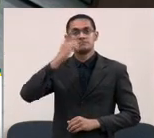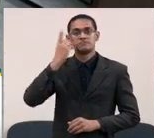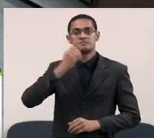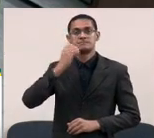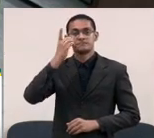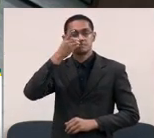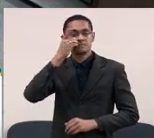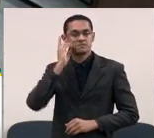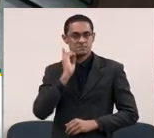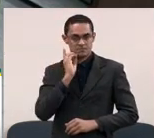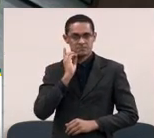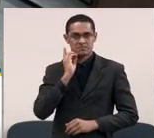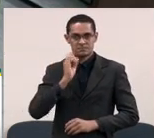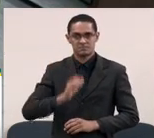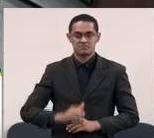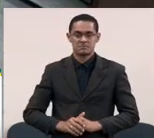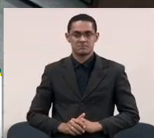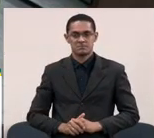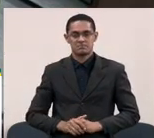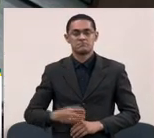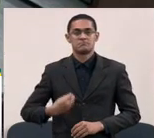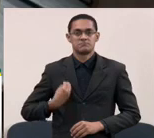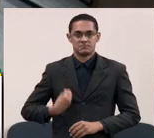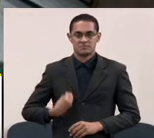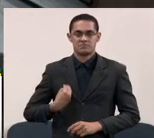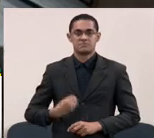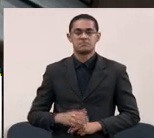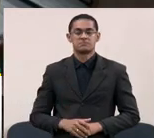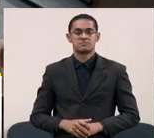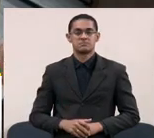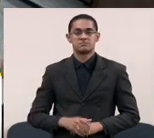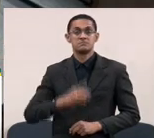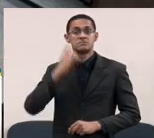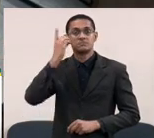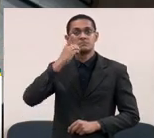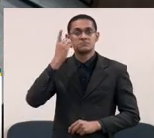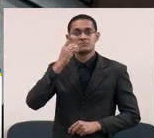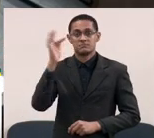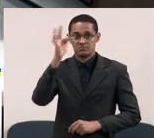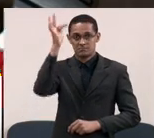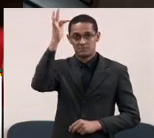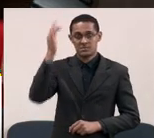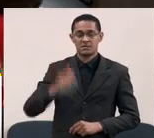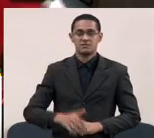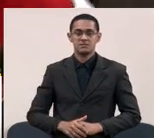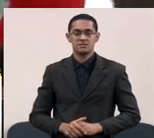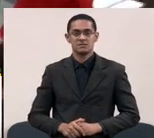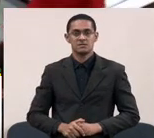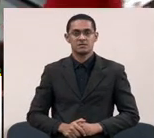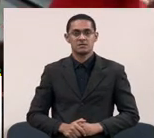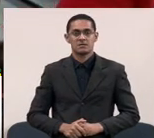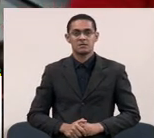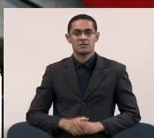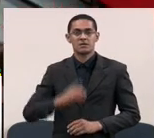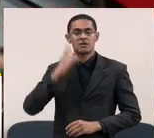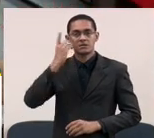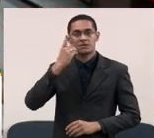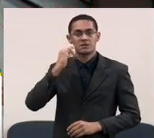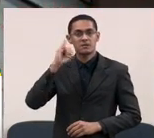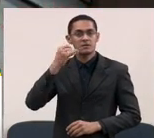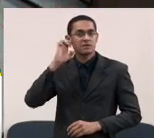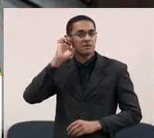João Senhor, do PMB. Presente. Deputado Dr. Fulano Cidadania. Presente. Deputado Dr. Jaci, do